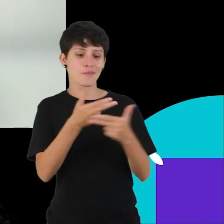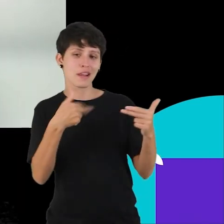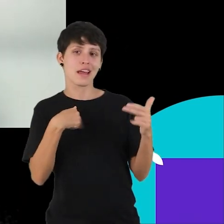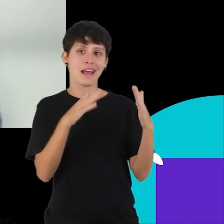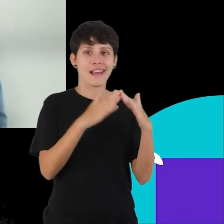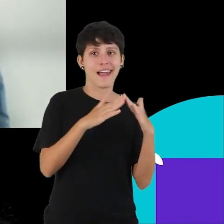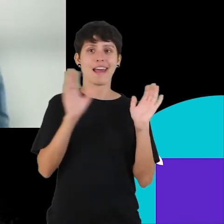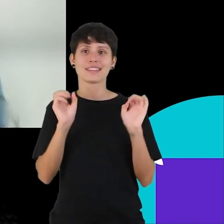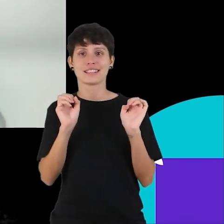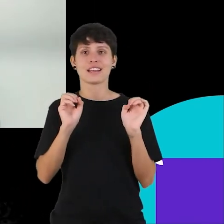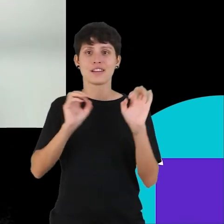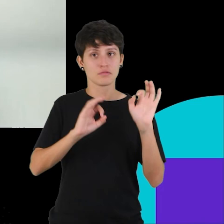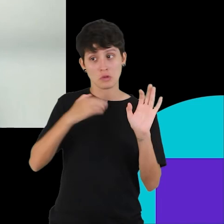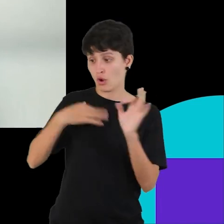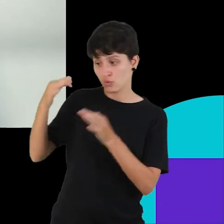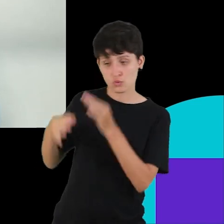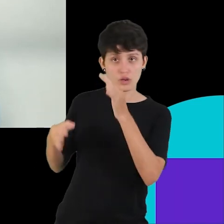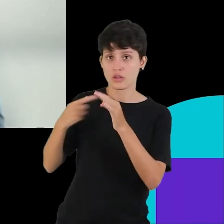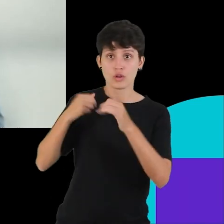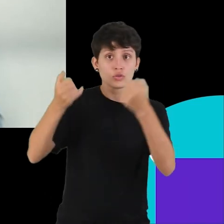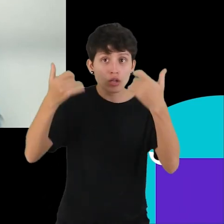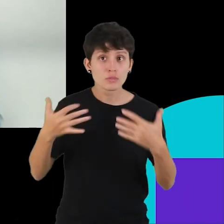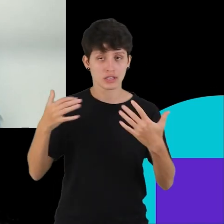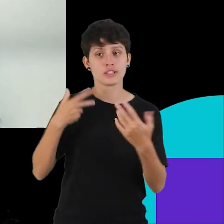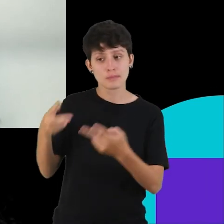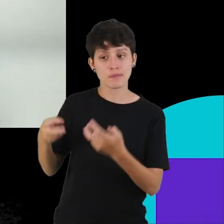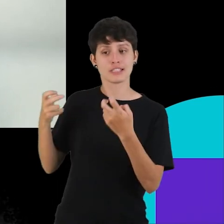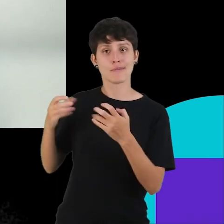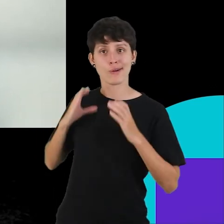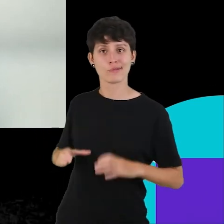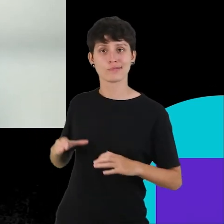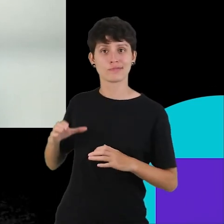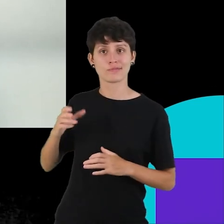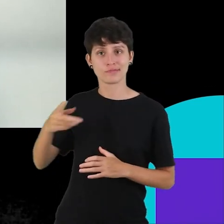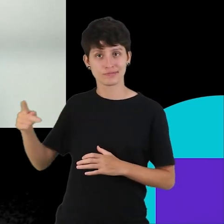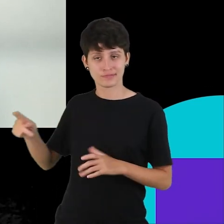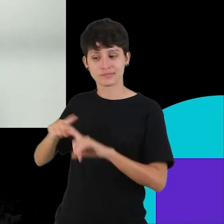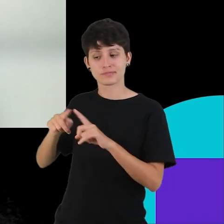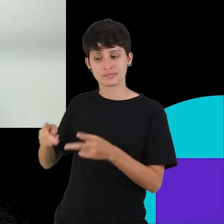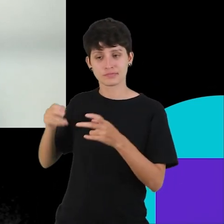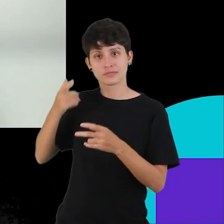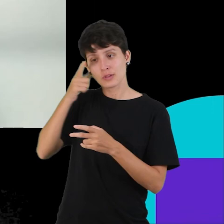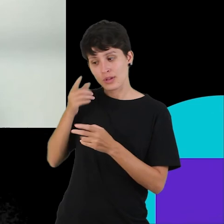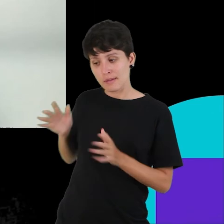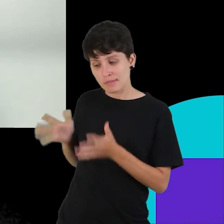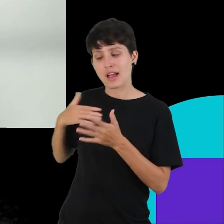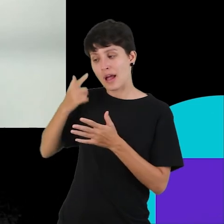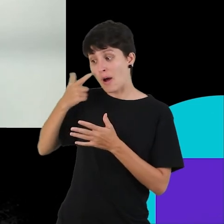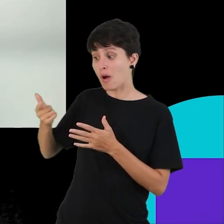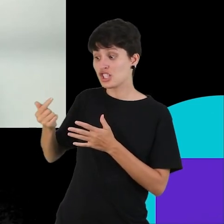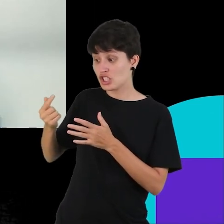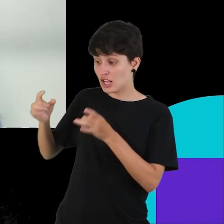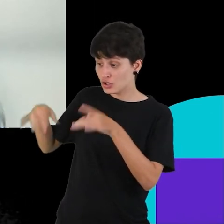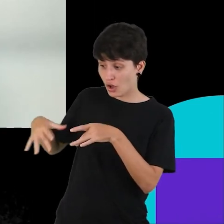algum problema complexo que tem a ver com isso, assim, de trazer algo novo, uma inovação para fazer as pessoas entenderem o